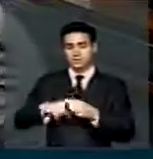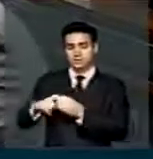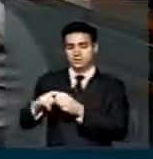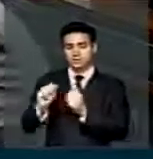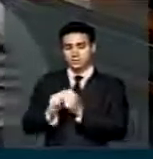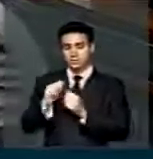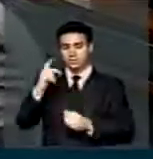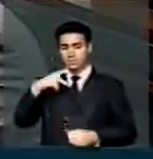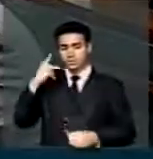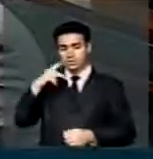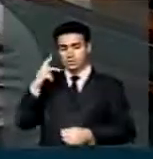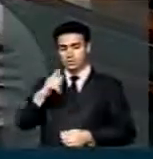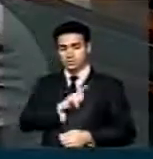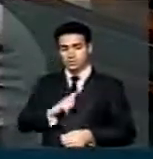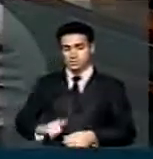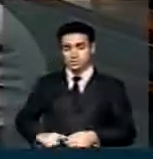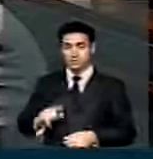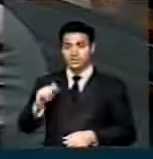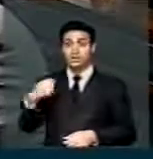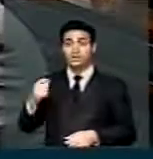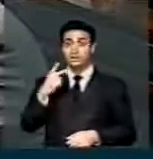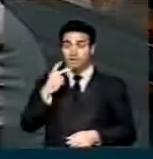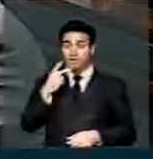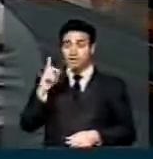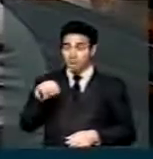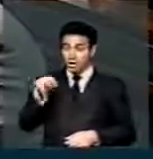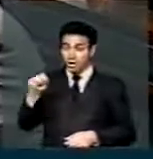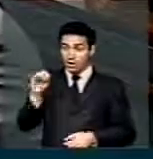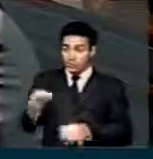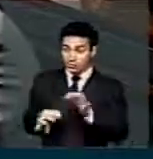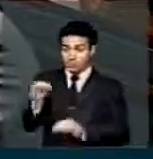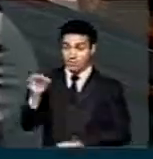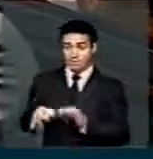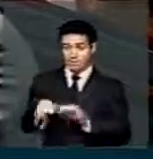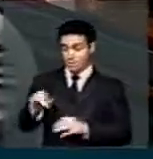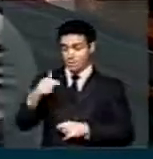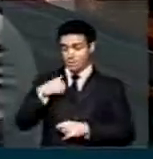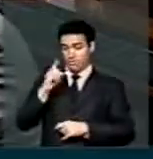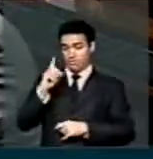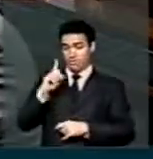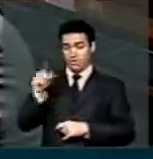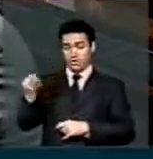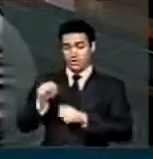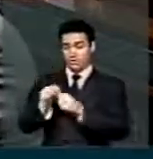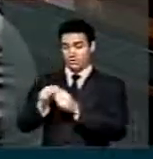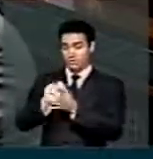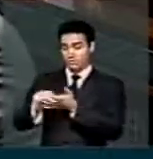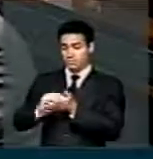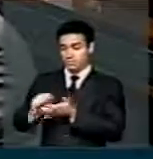governo. Quem está falando é o procurador da República, chefe, que vai fazer os pareceres todos.